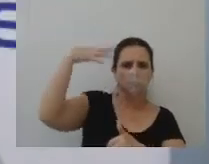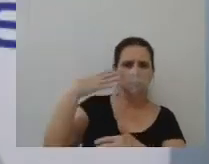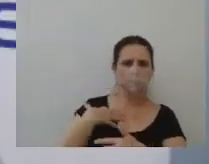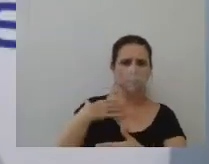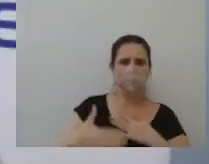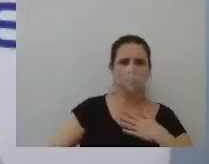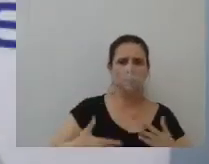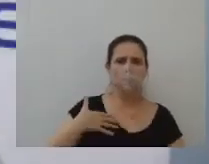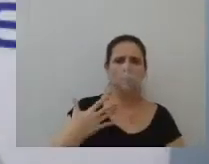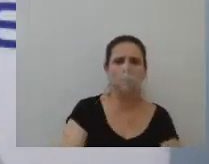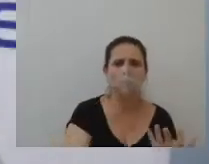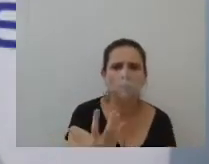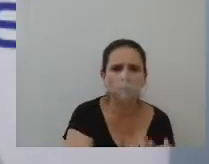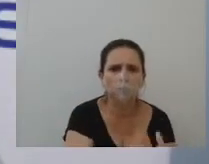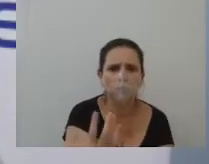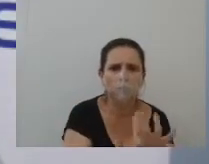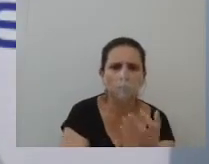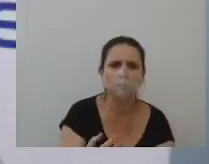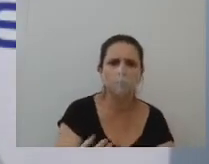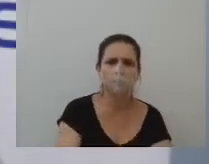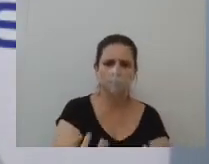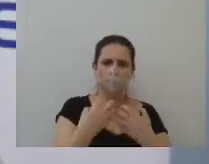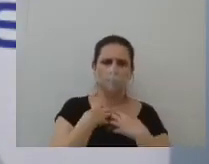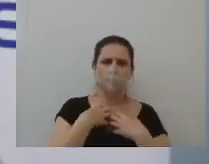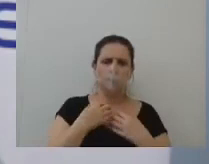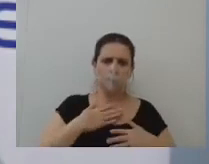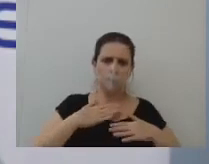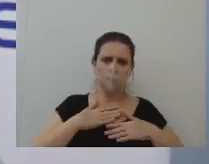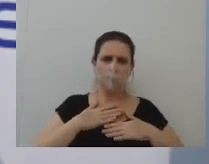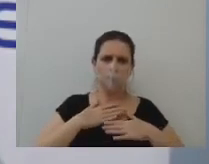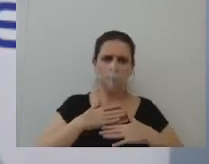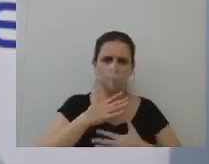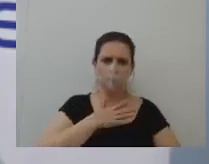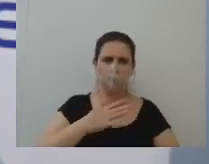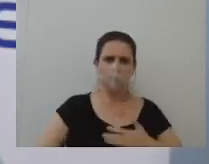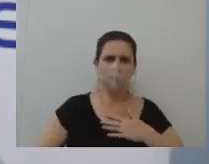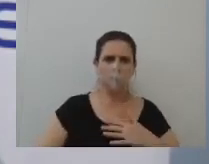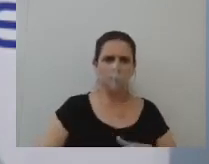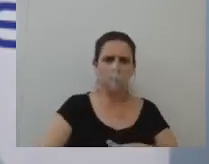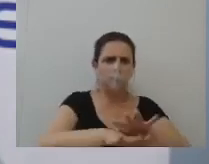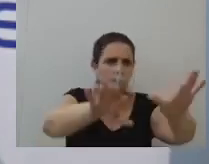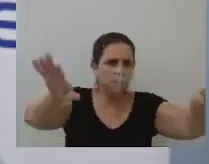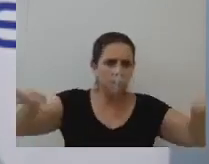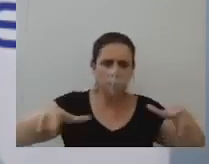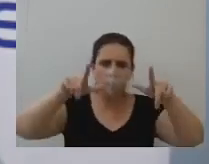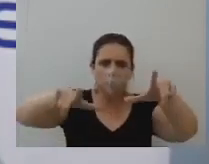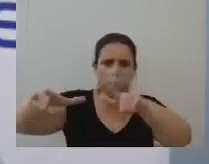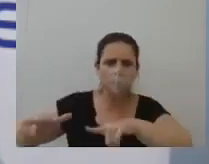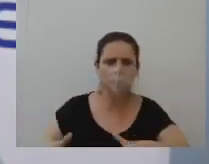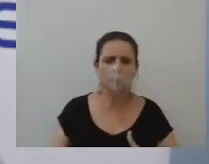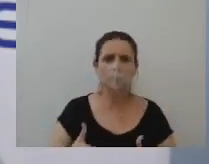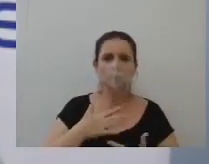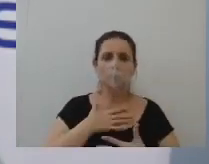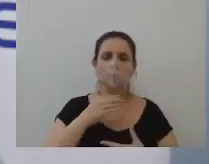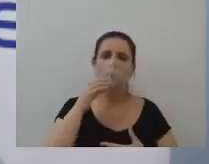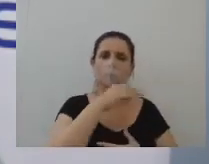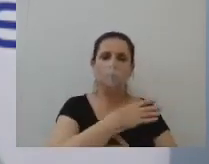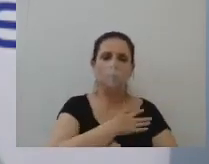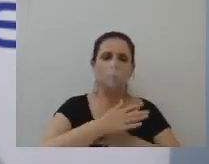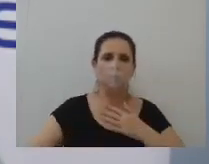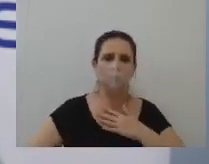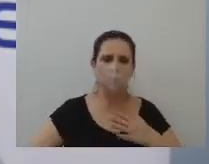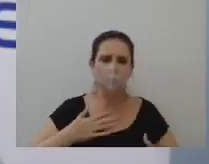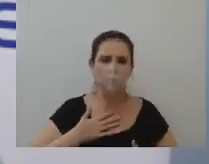gente, do fogão que está ali perto para a gente, da gente para o ambiente. Nosso corpo está mais quente.